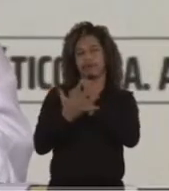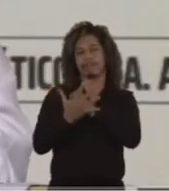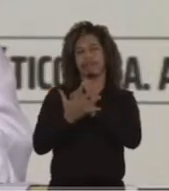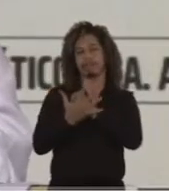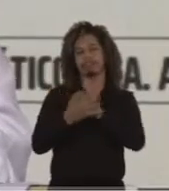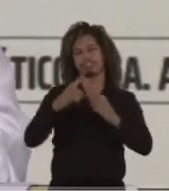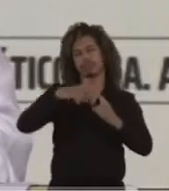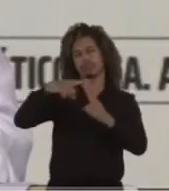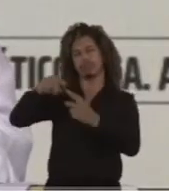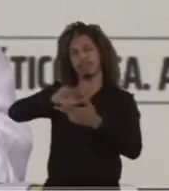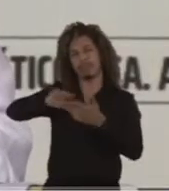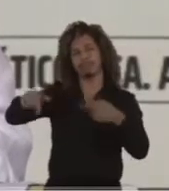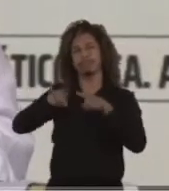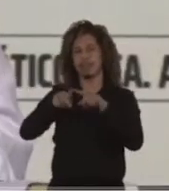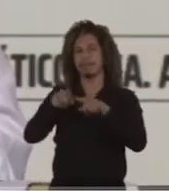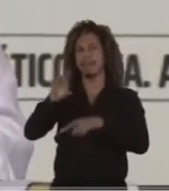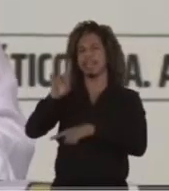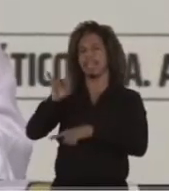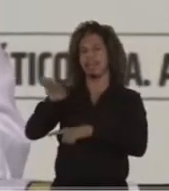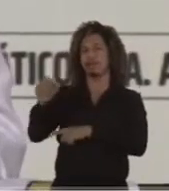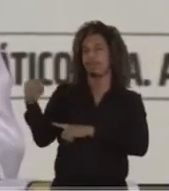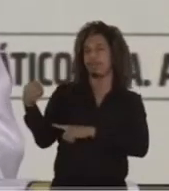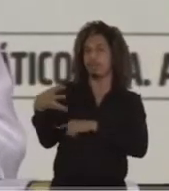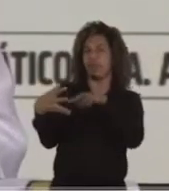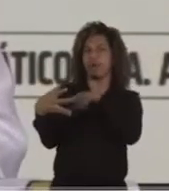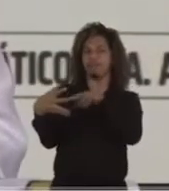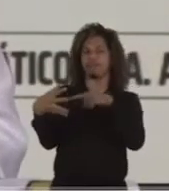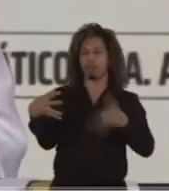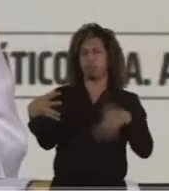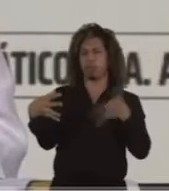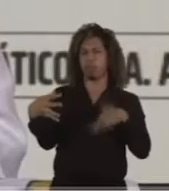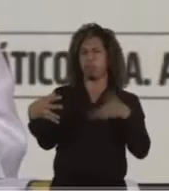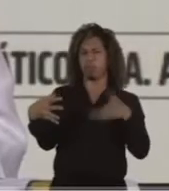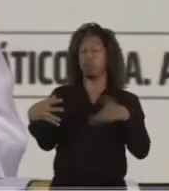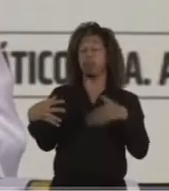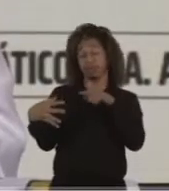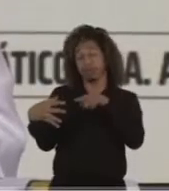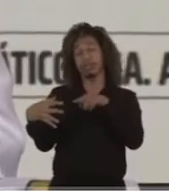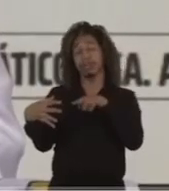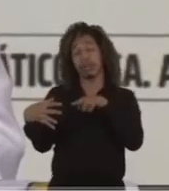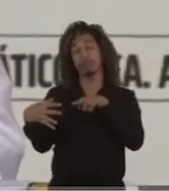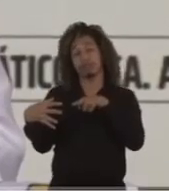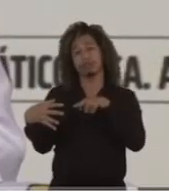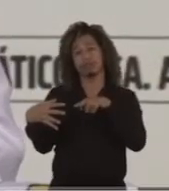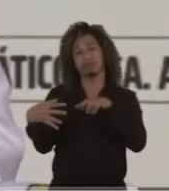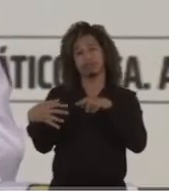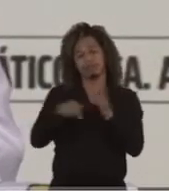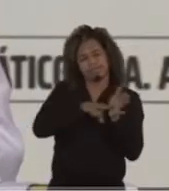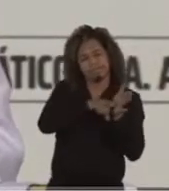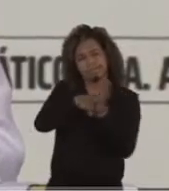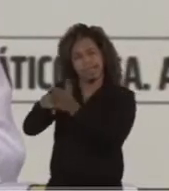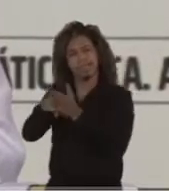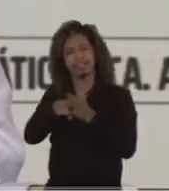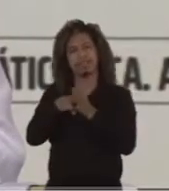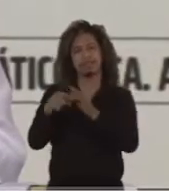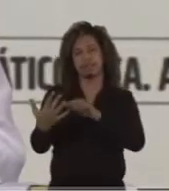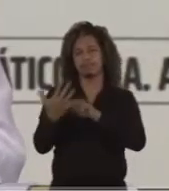Inclusive a variante Delta que tem chegado aqui recentemente E é isso que demonstram os estudos científicos